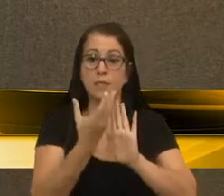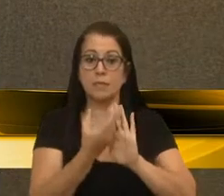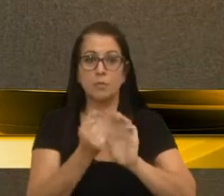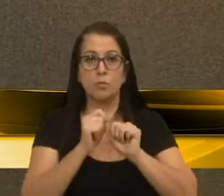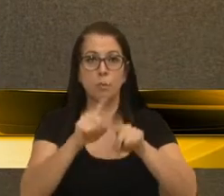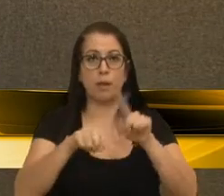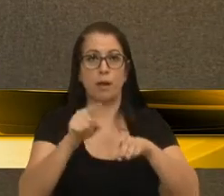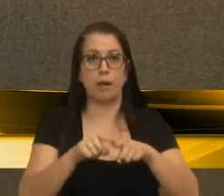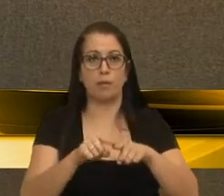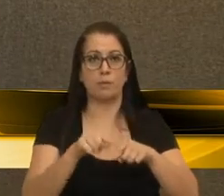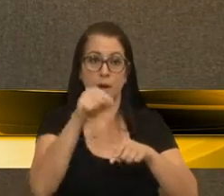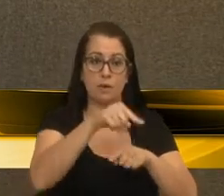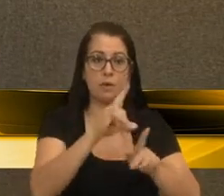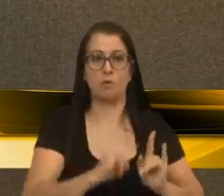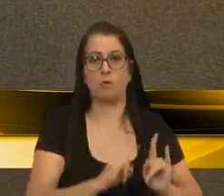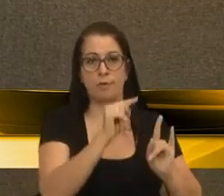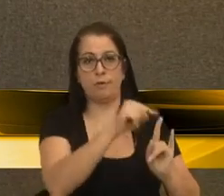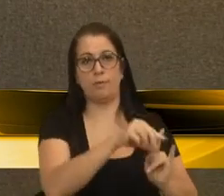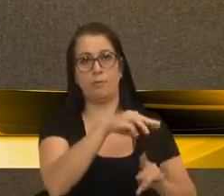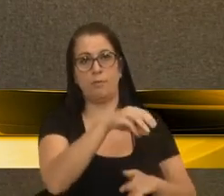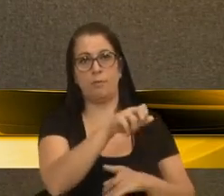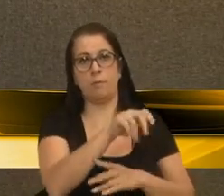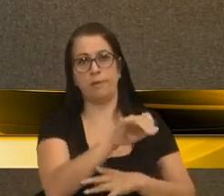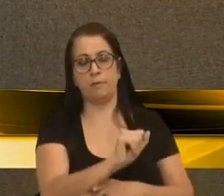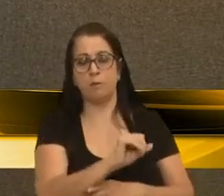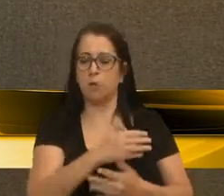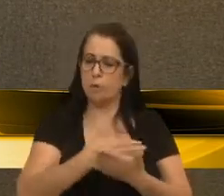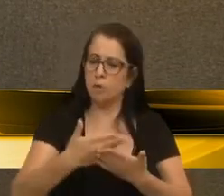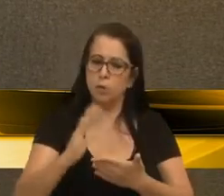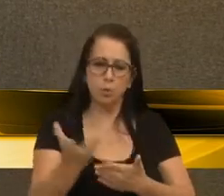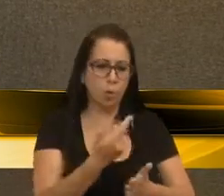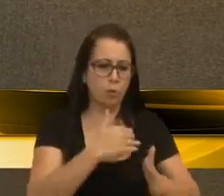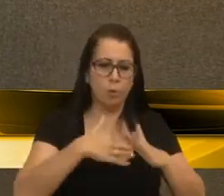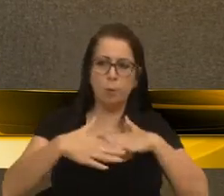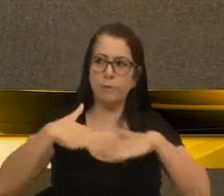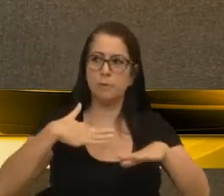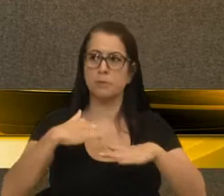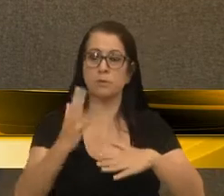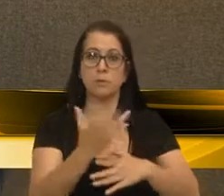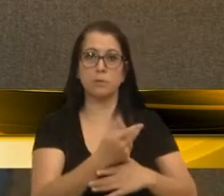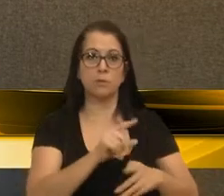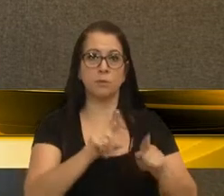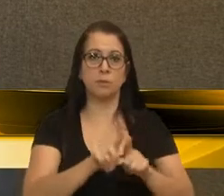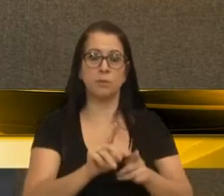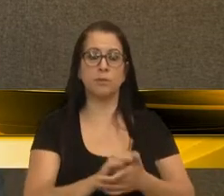mercado público ali na Maesa. Nasceu ali toda a mobilização que depois